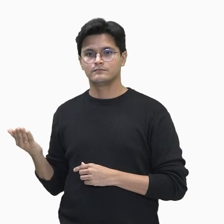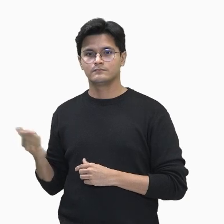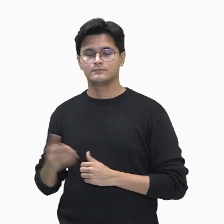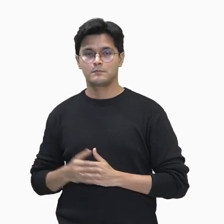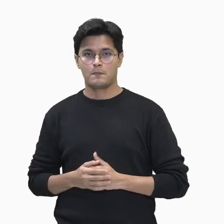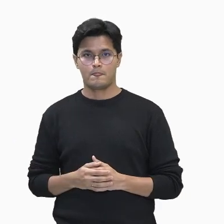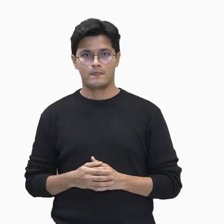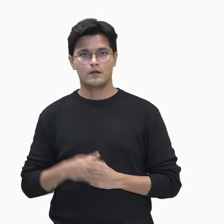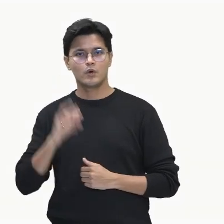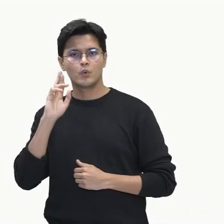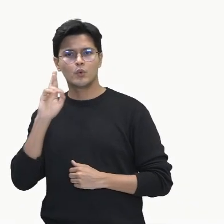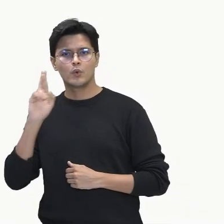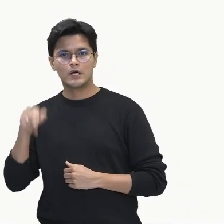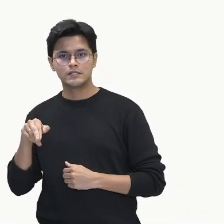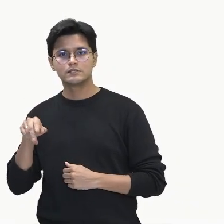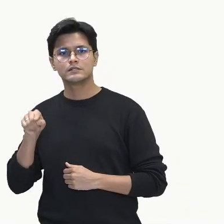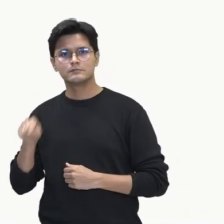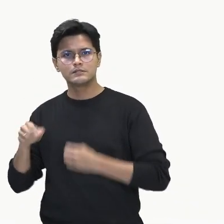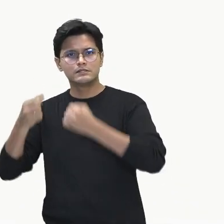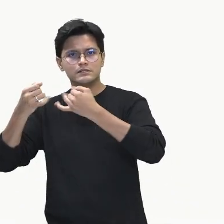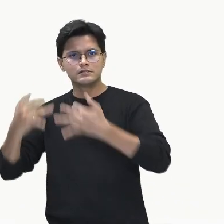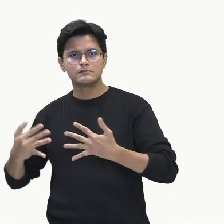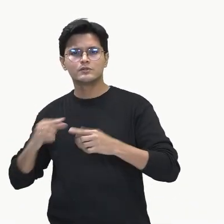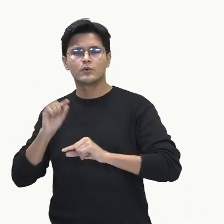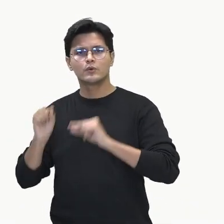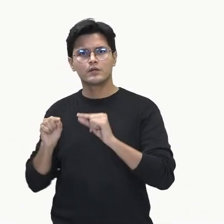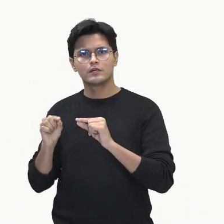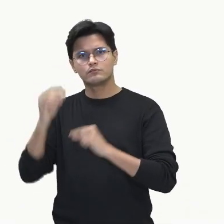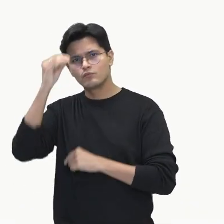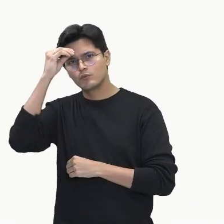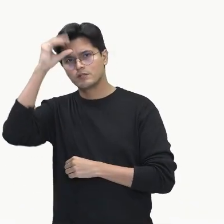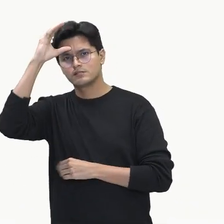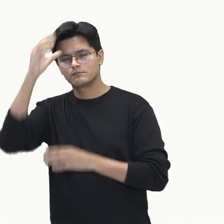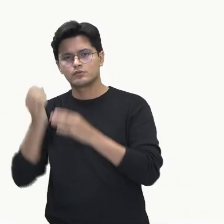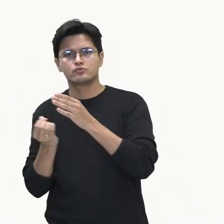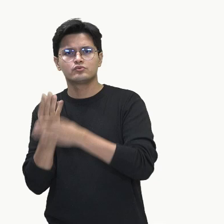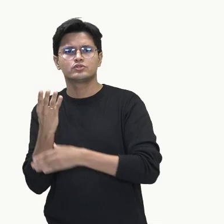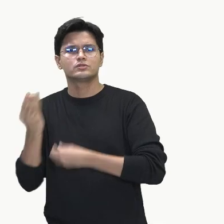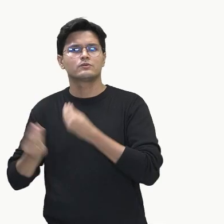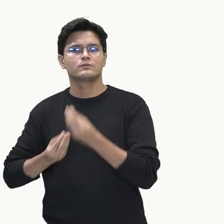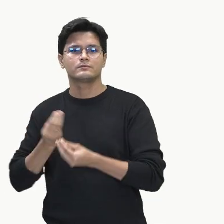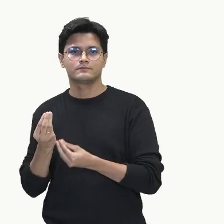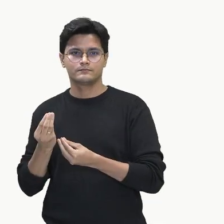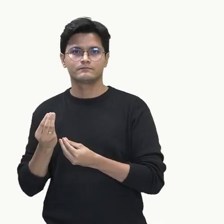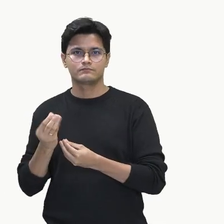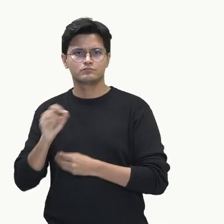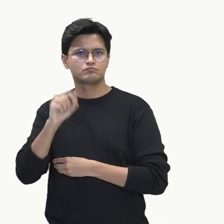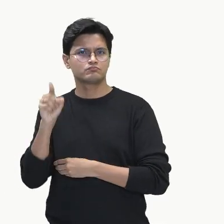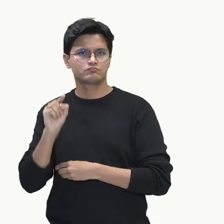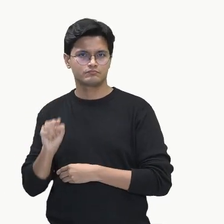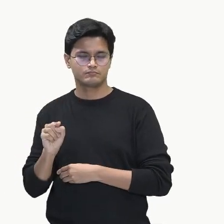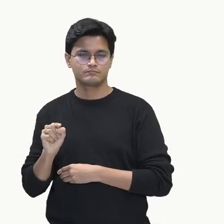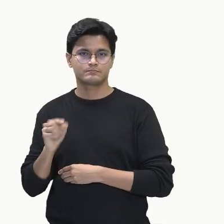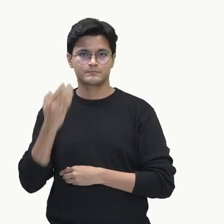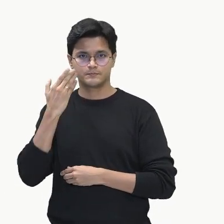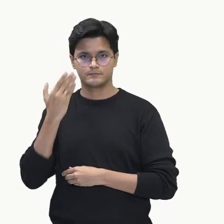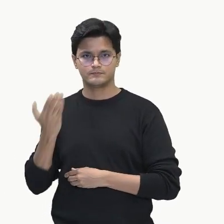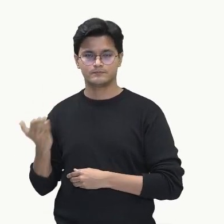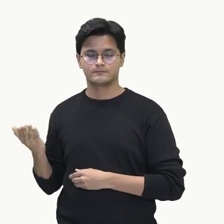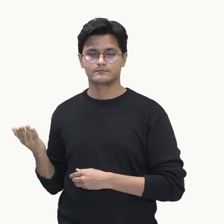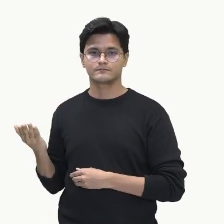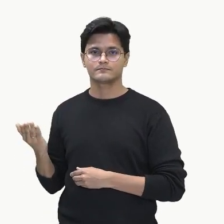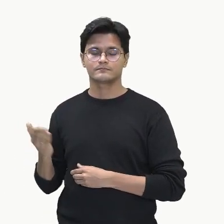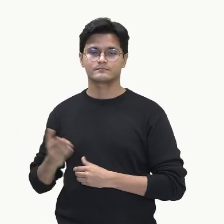o racionalismo, ele fala, de onde vem o conhecimento? Tá? Olha a interrogação aqui, né? De onde